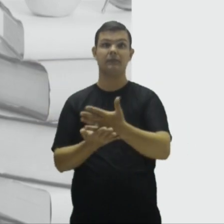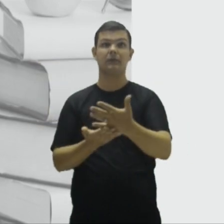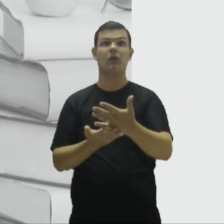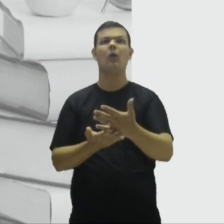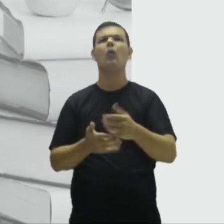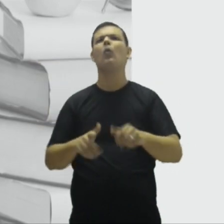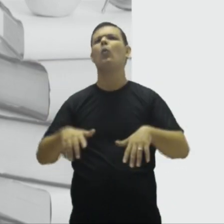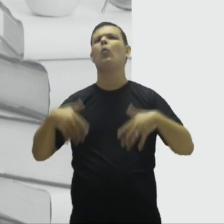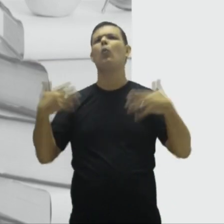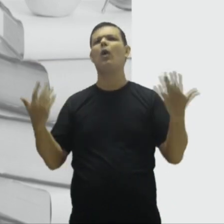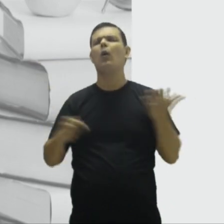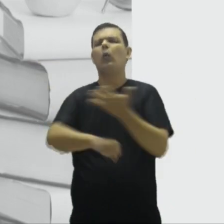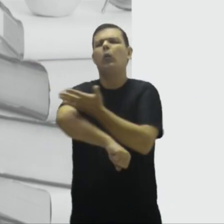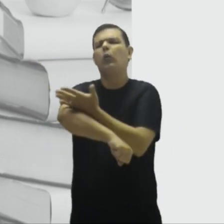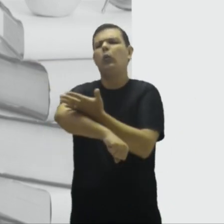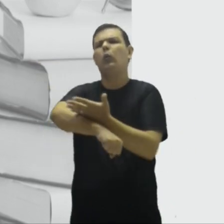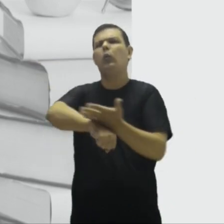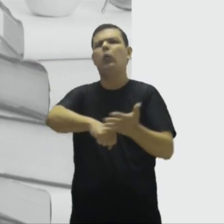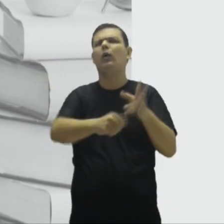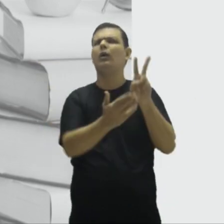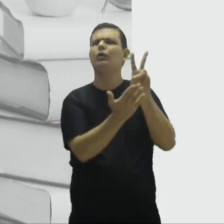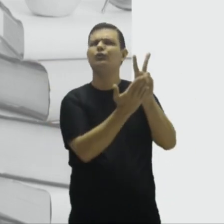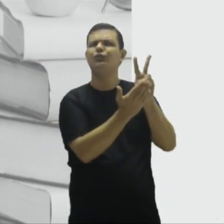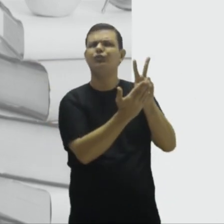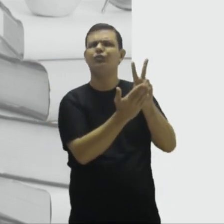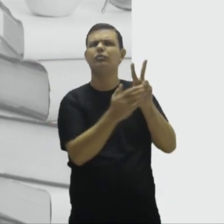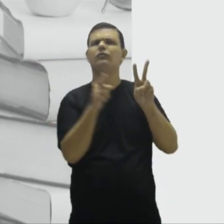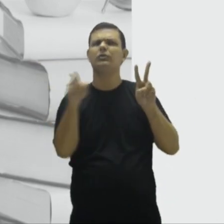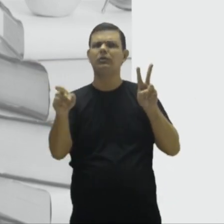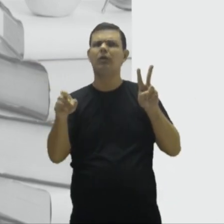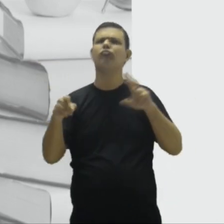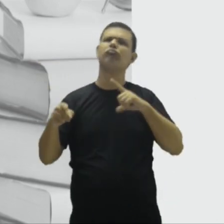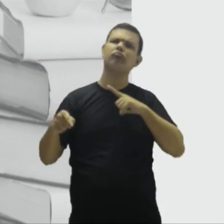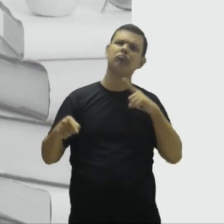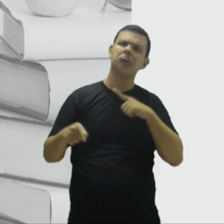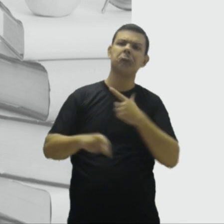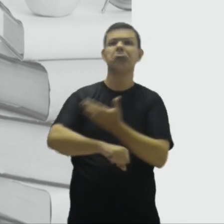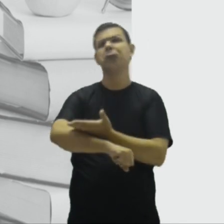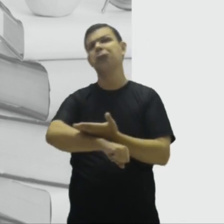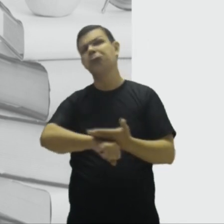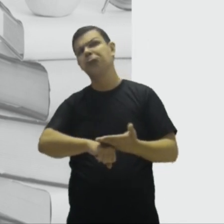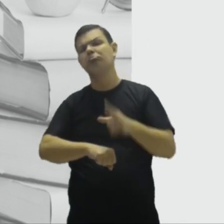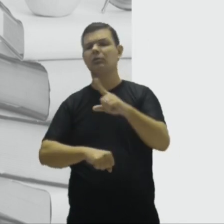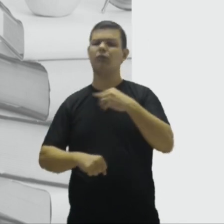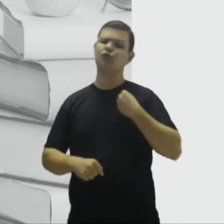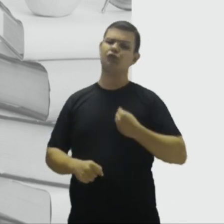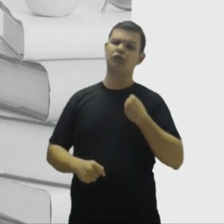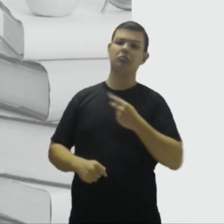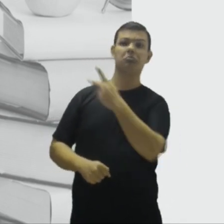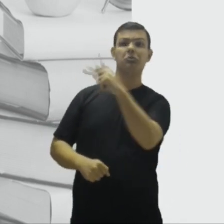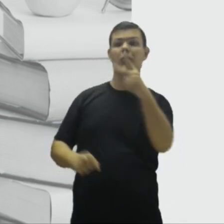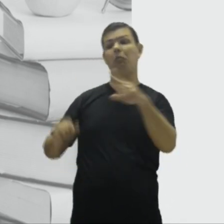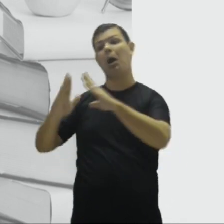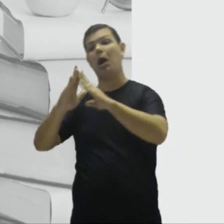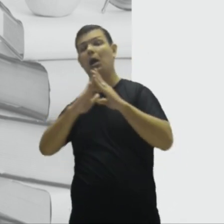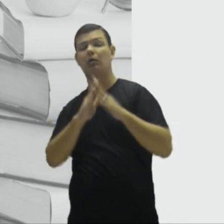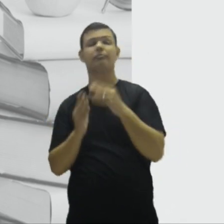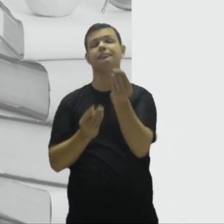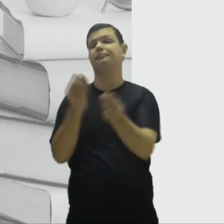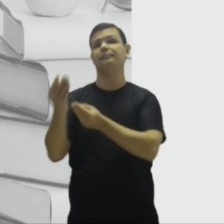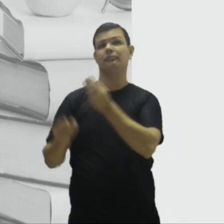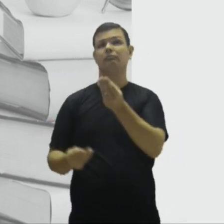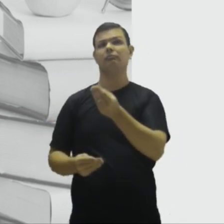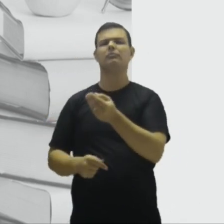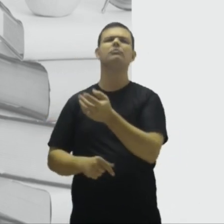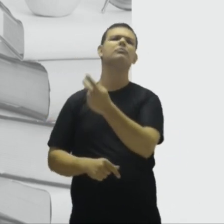Quais são os hábitos indígenas que você possui, que você executa, que você faz na sua casa? A verdade, o